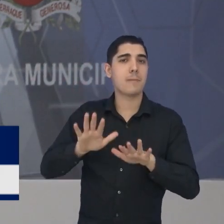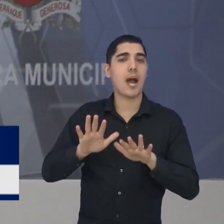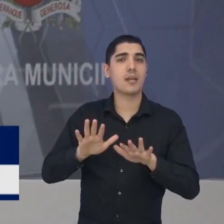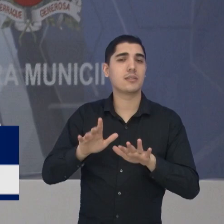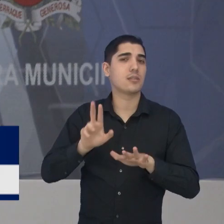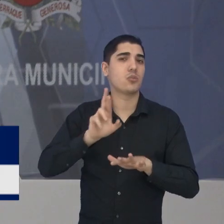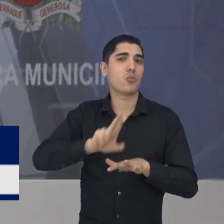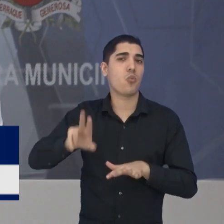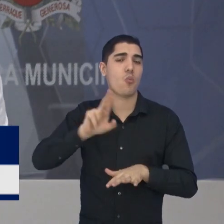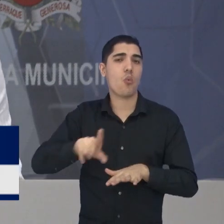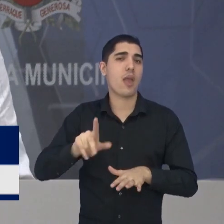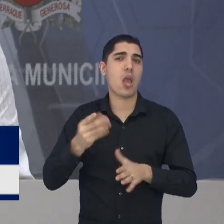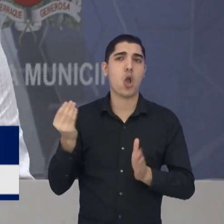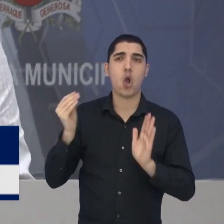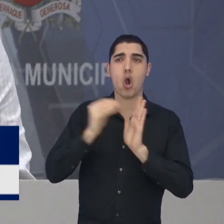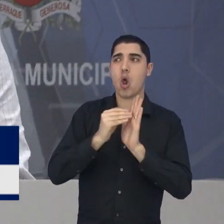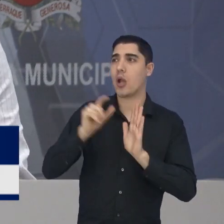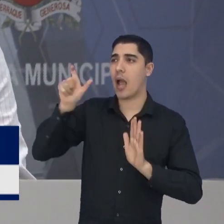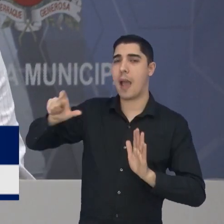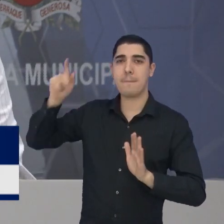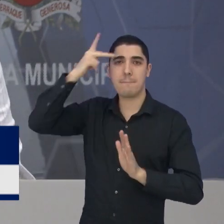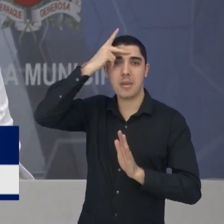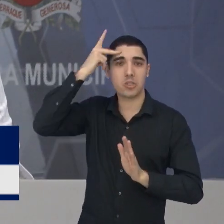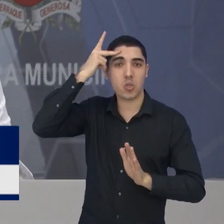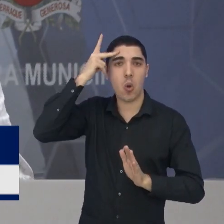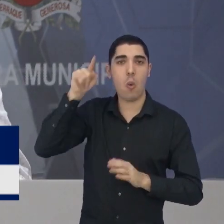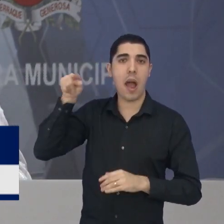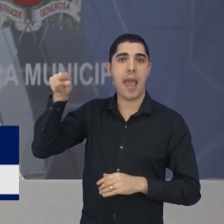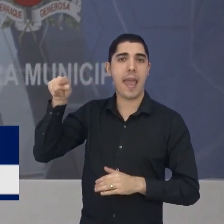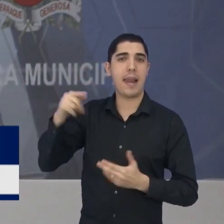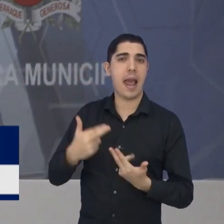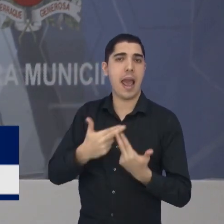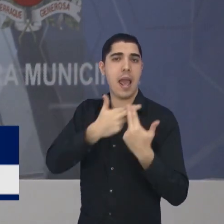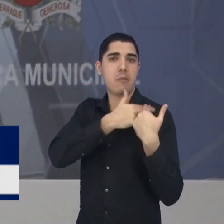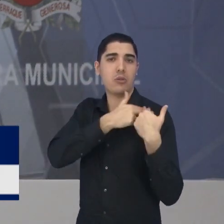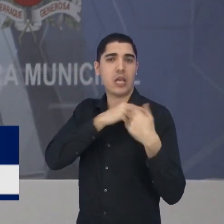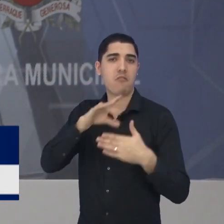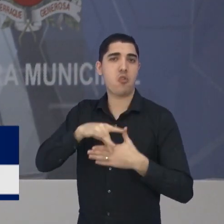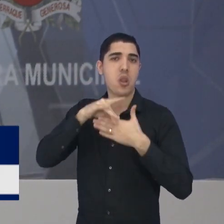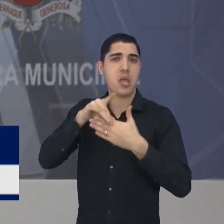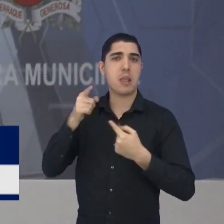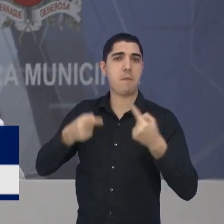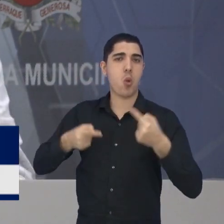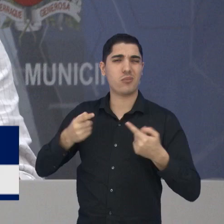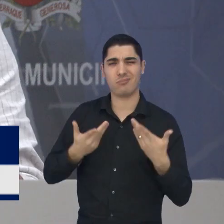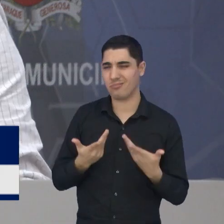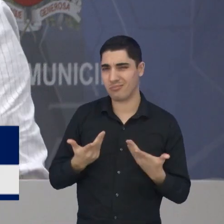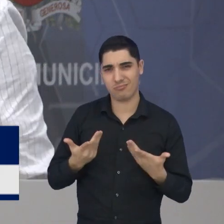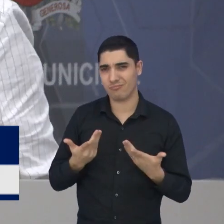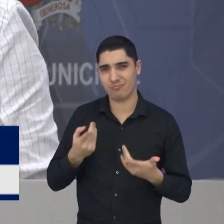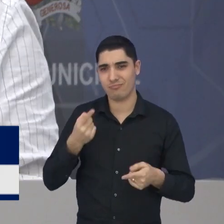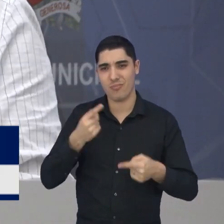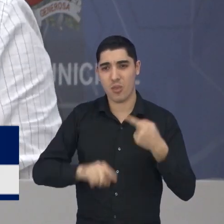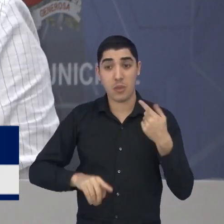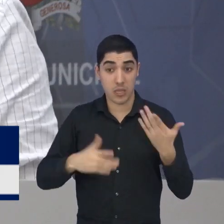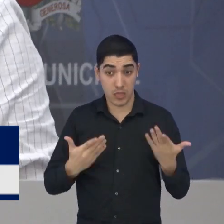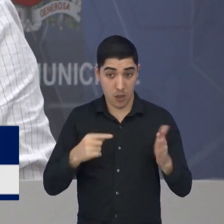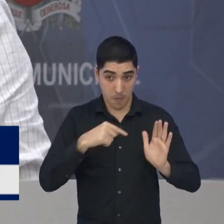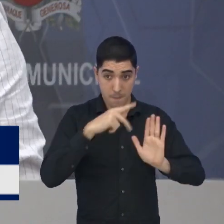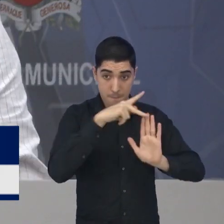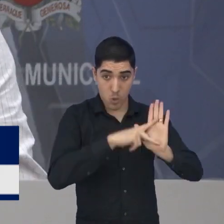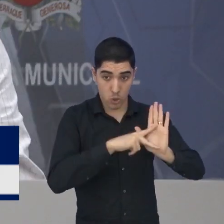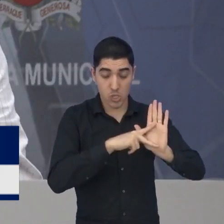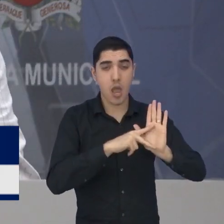mais poder em burocratas da administração. E hoje, esse projeto, ele, sim,